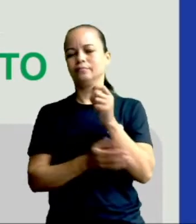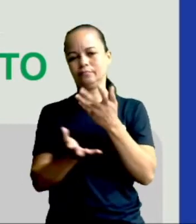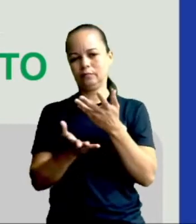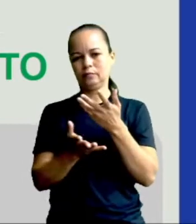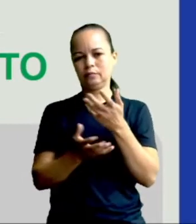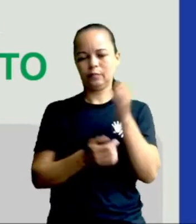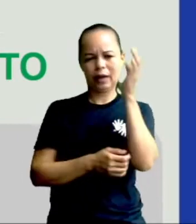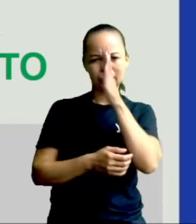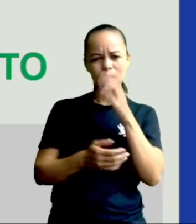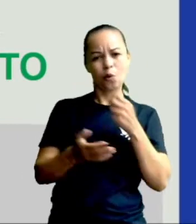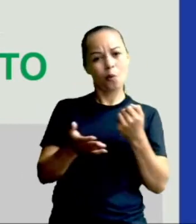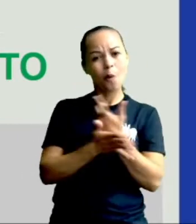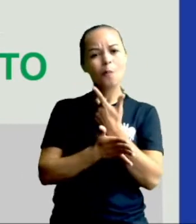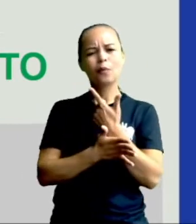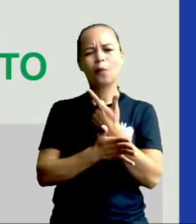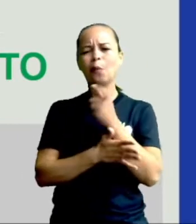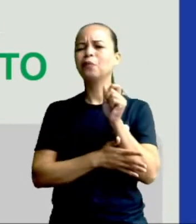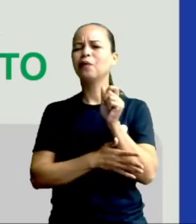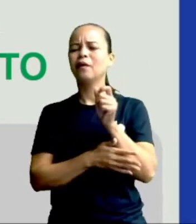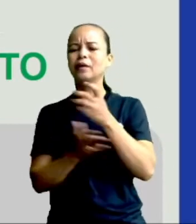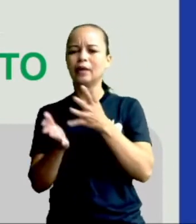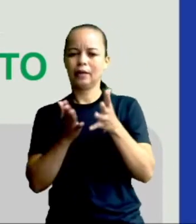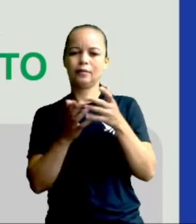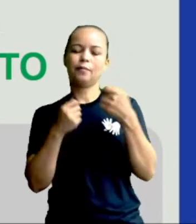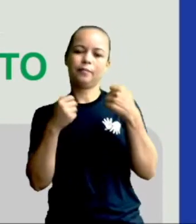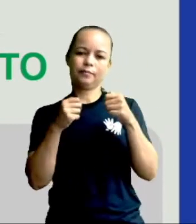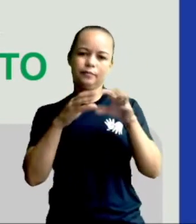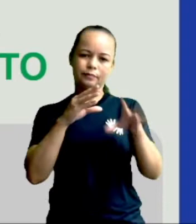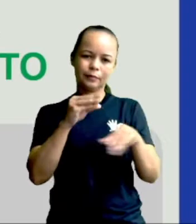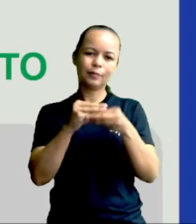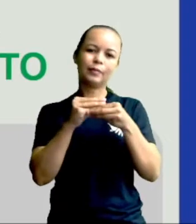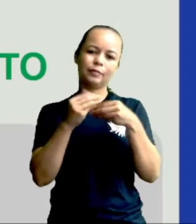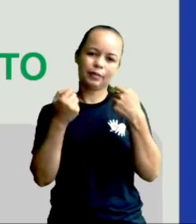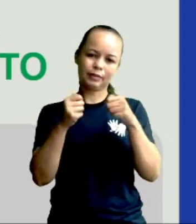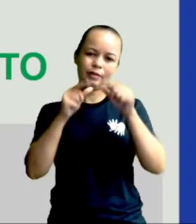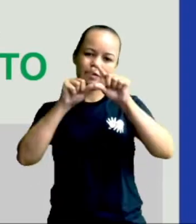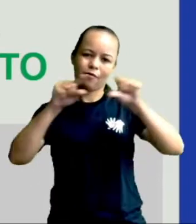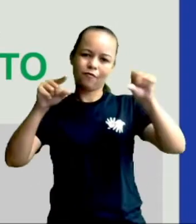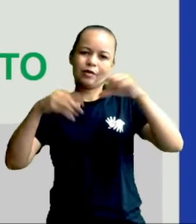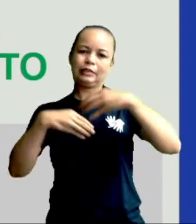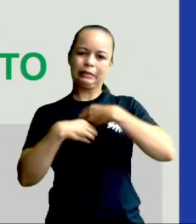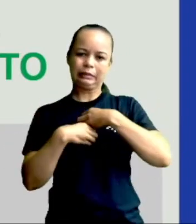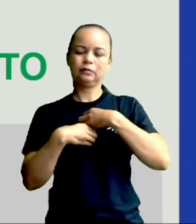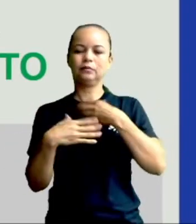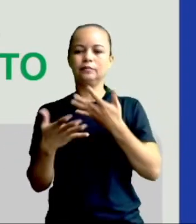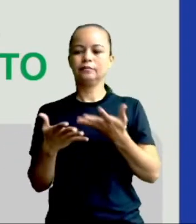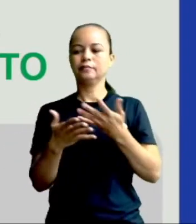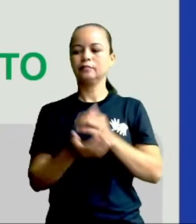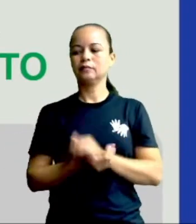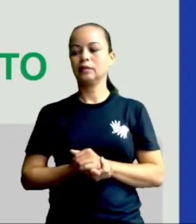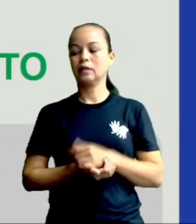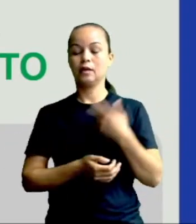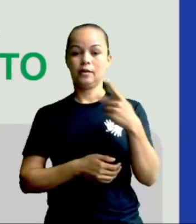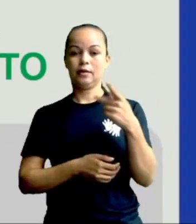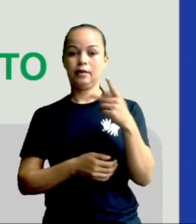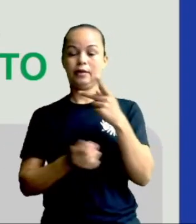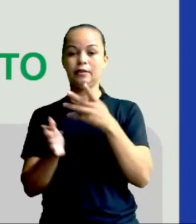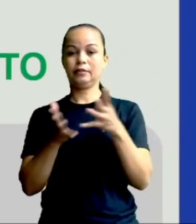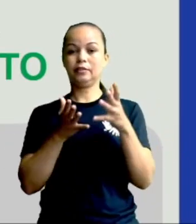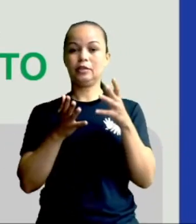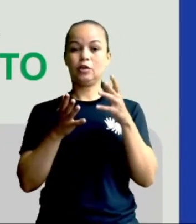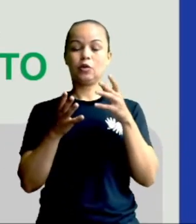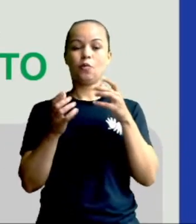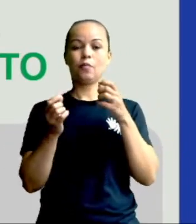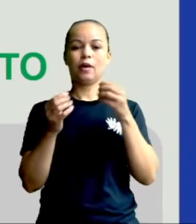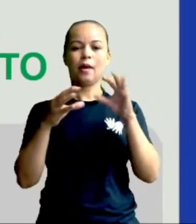o verbo ele precisa de um complemento não é isso para que a frase tem um sentido completo esse complemento vai